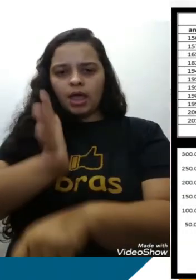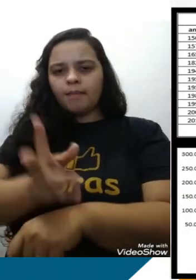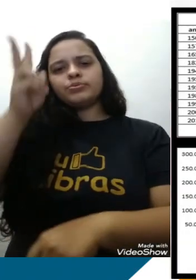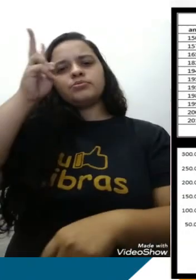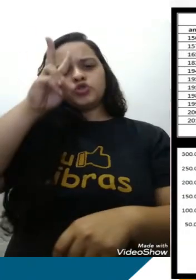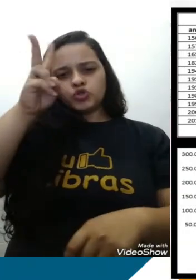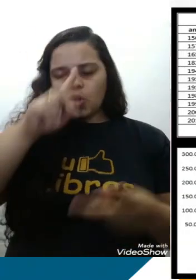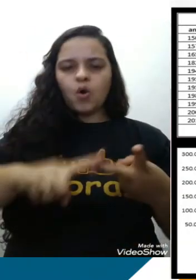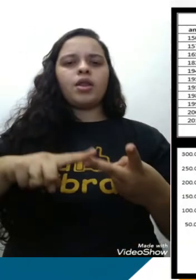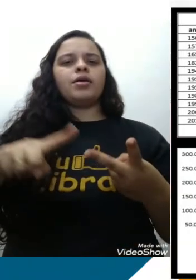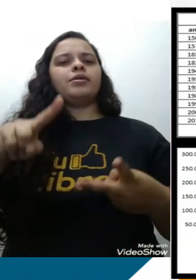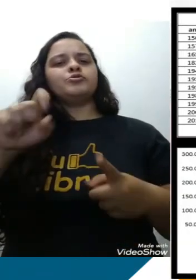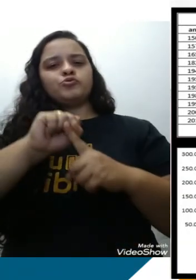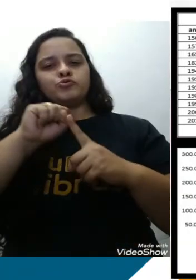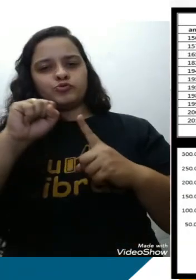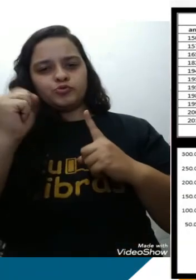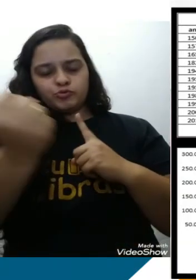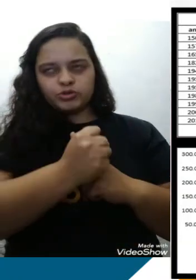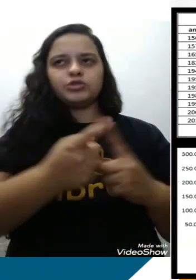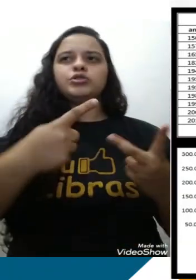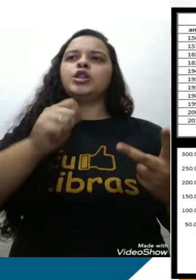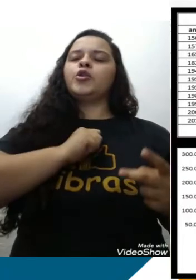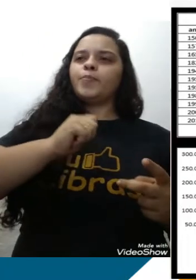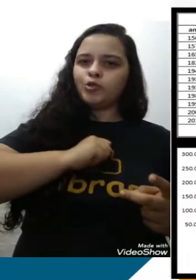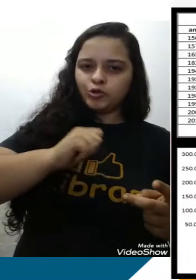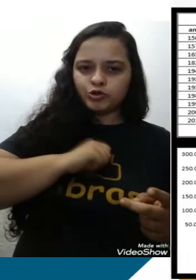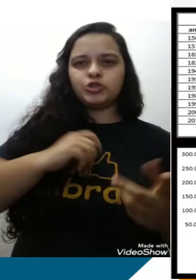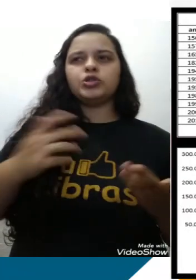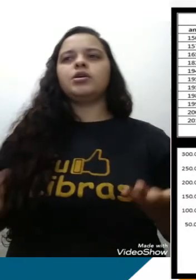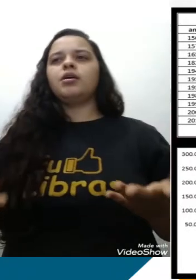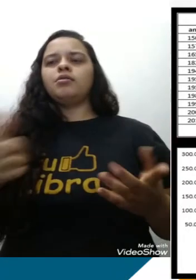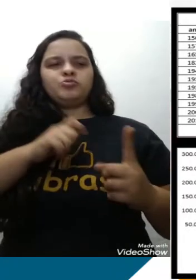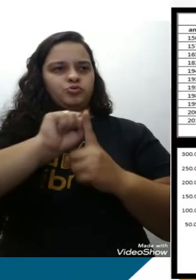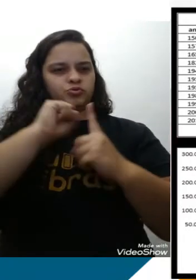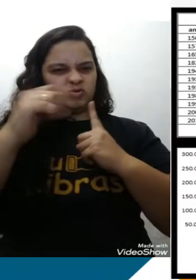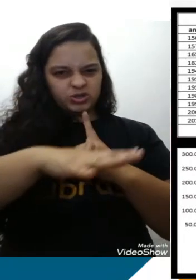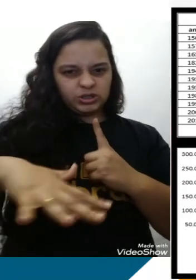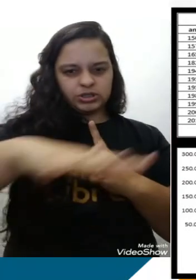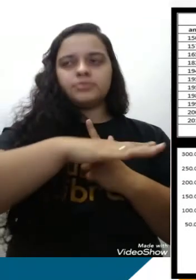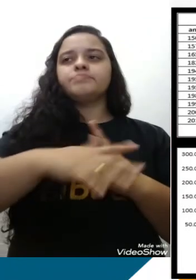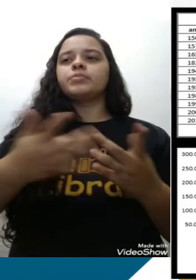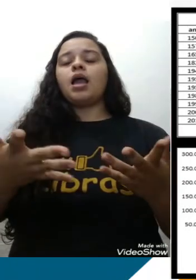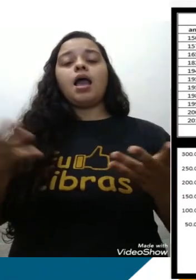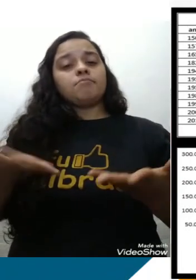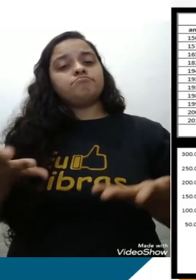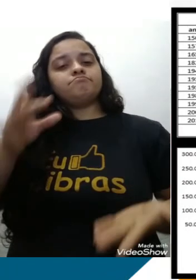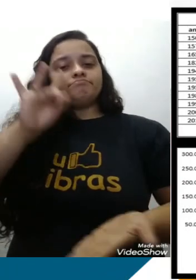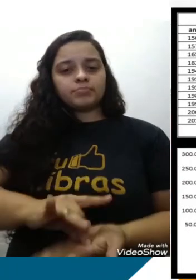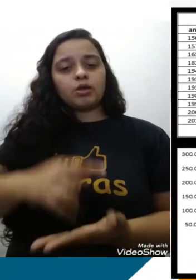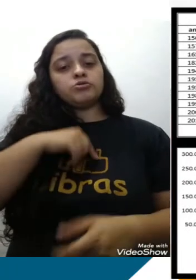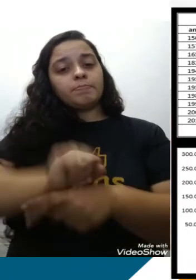pela história, pela sociologia, pela antropologia, para que a gente cada vez mais incorpore a cultura indígena na nossa realidade